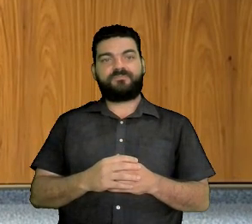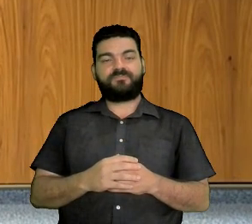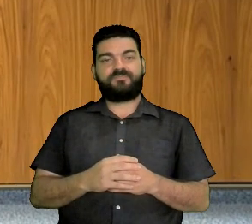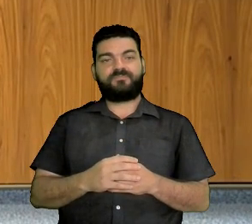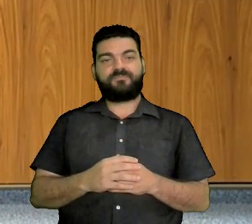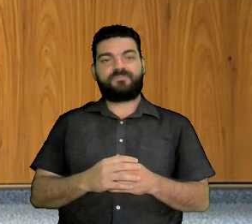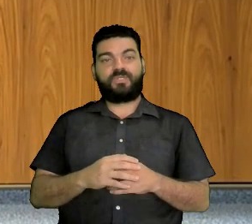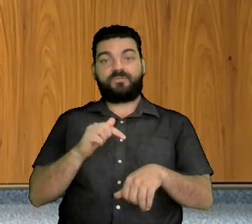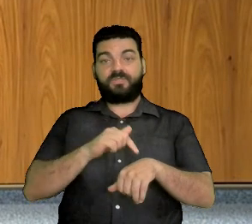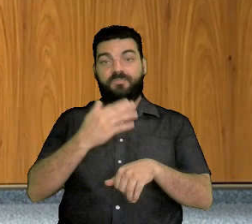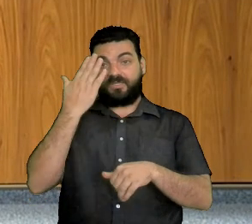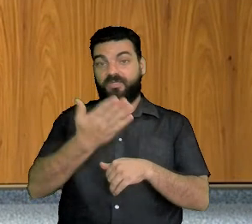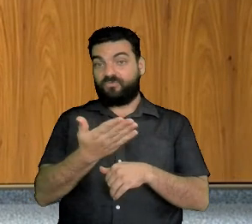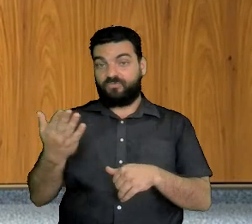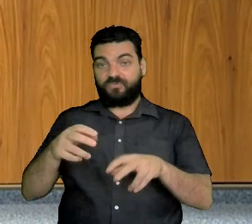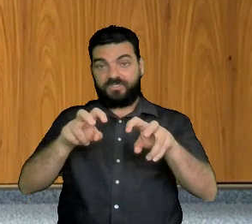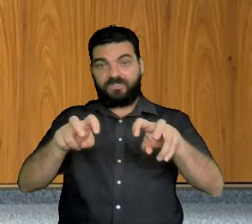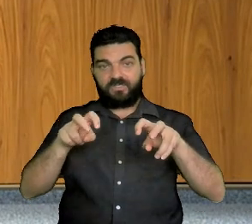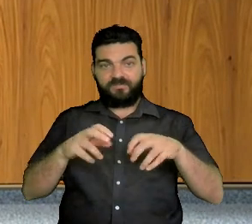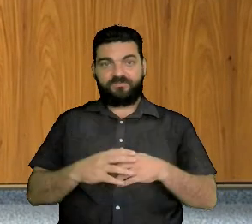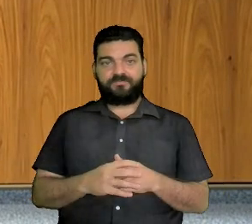oportunidade aqui. Obrigado a todos.